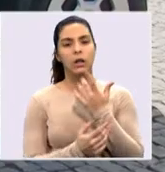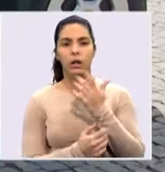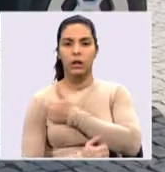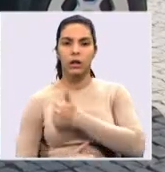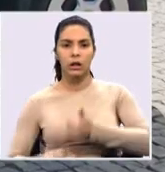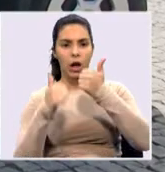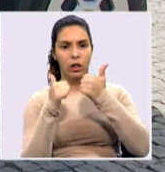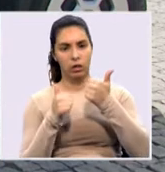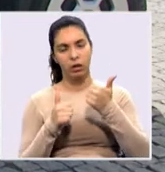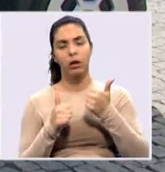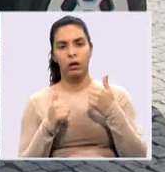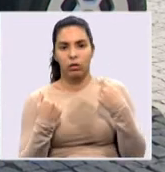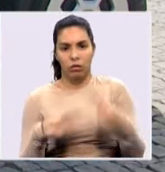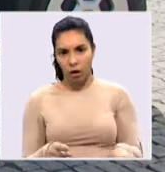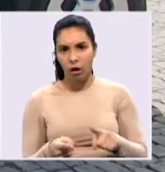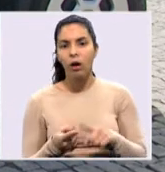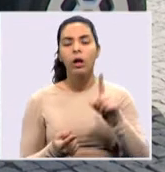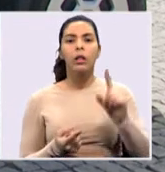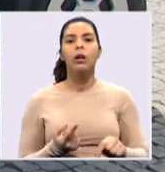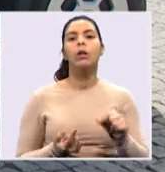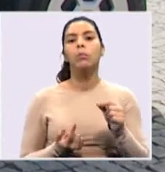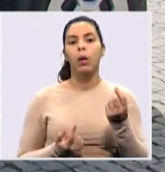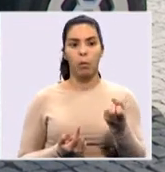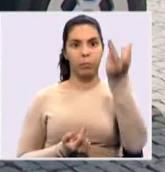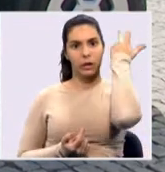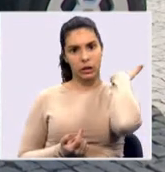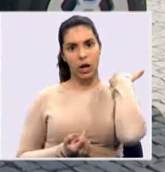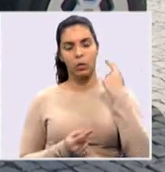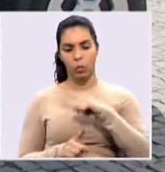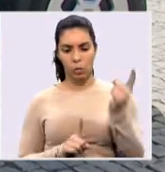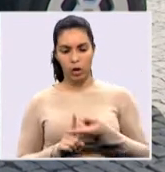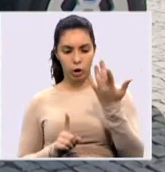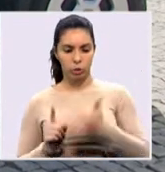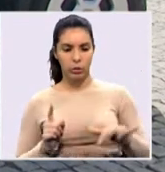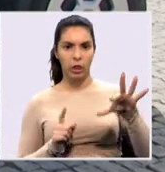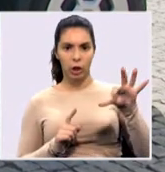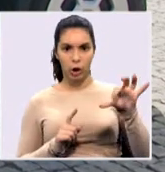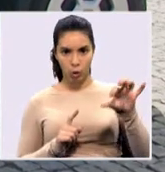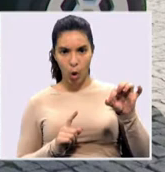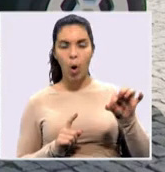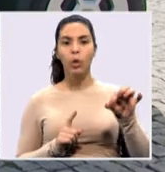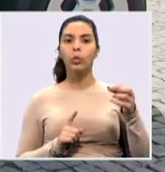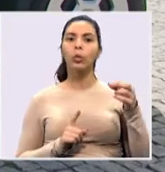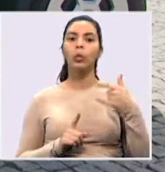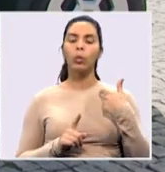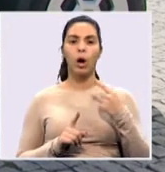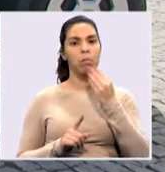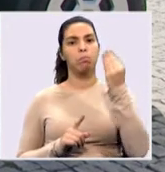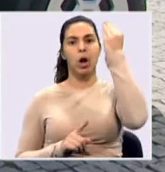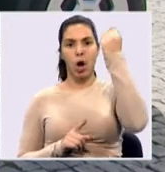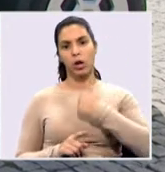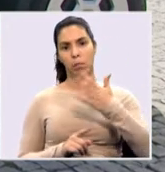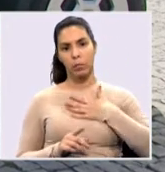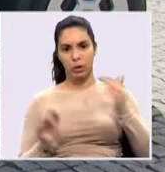calhar mais salta à vista deste projeto é o facto de ter sido reconhecido no ano passado, em 2018, portanto, como a